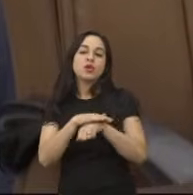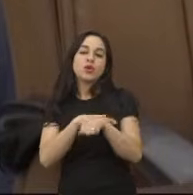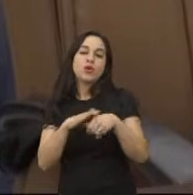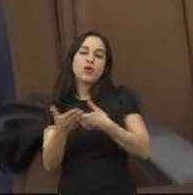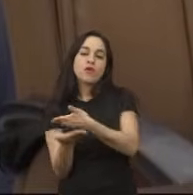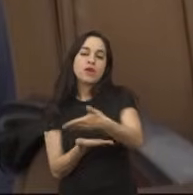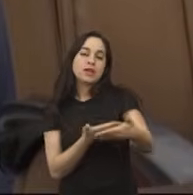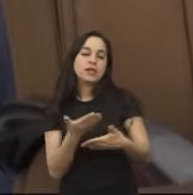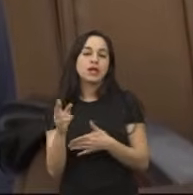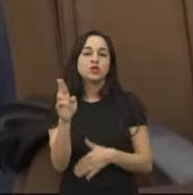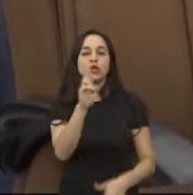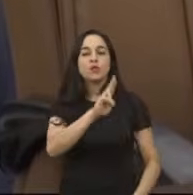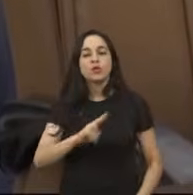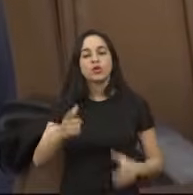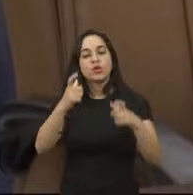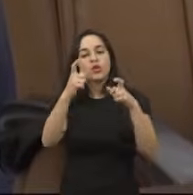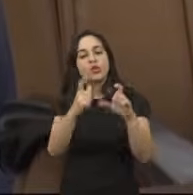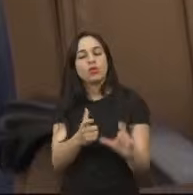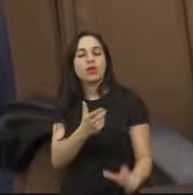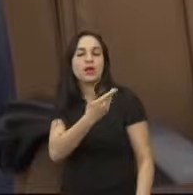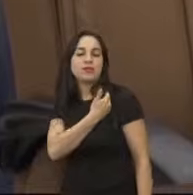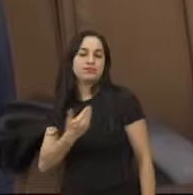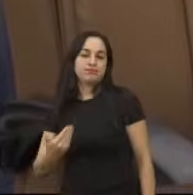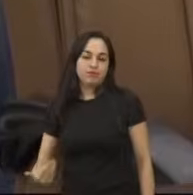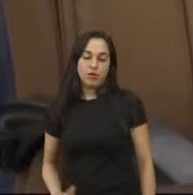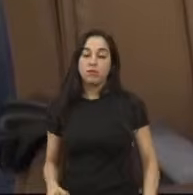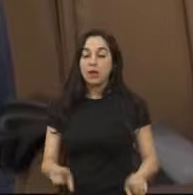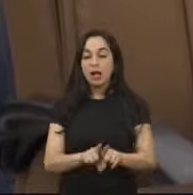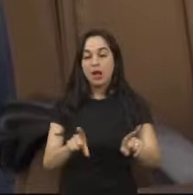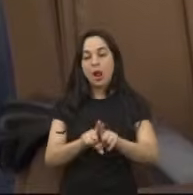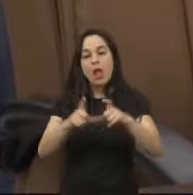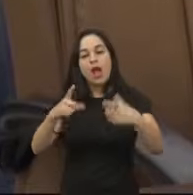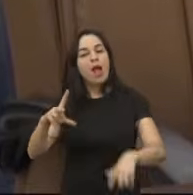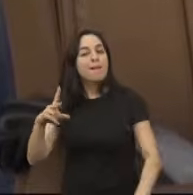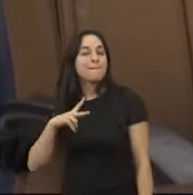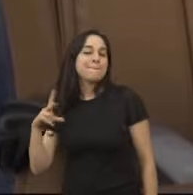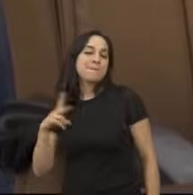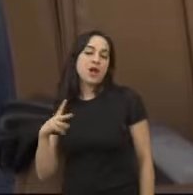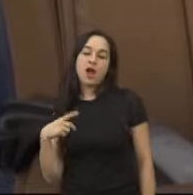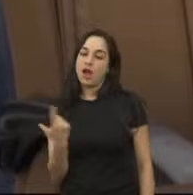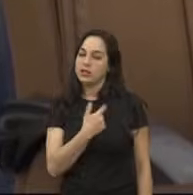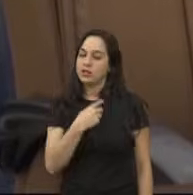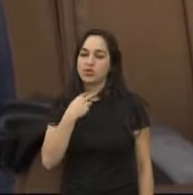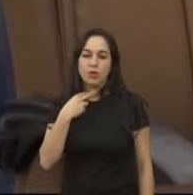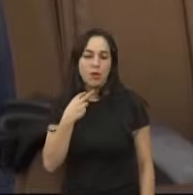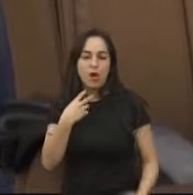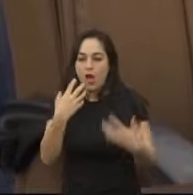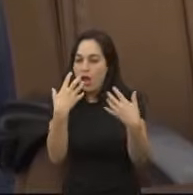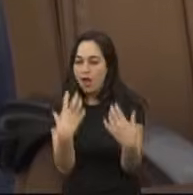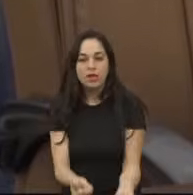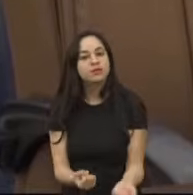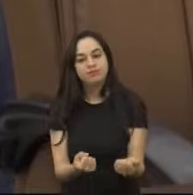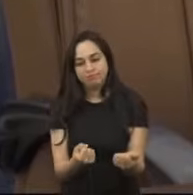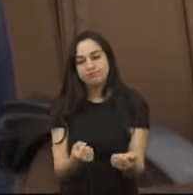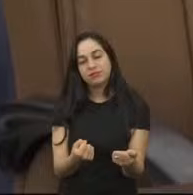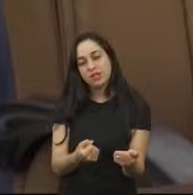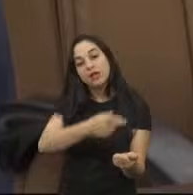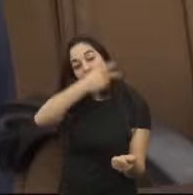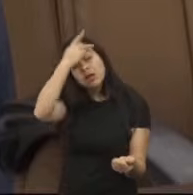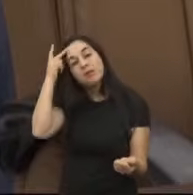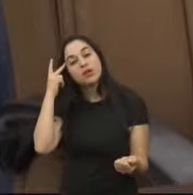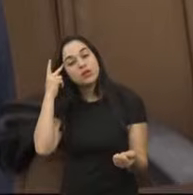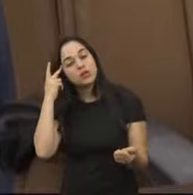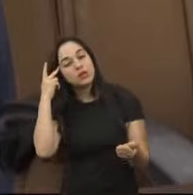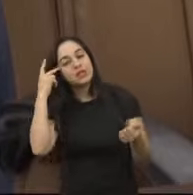o uso do espaço privado, sobre o uso da propriedade particular. Obviamente a gente não pode admitir que pessoas façam em muros